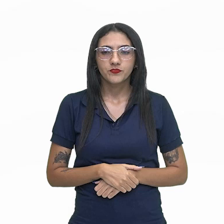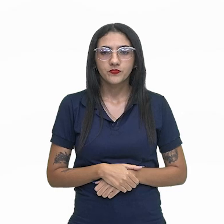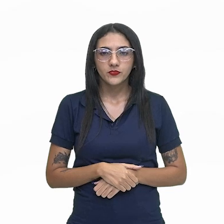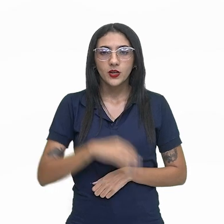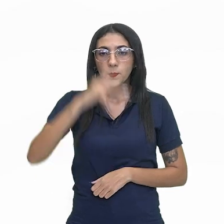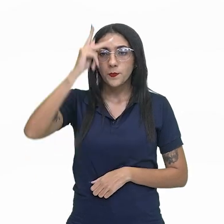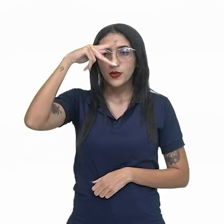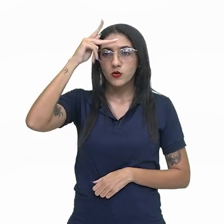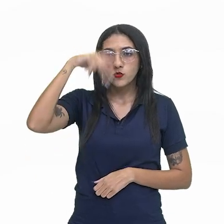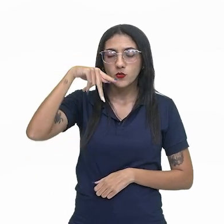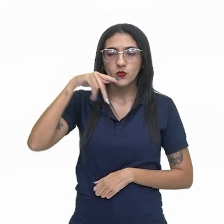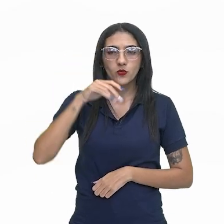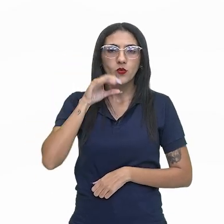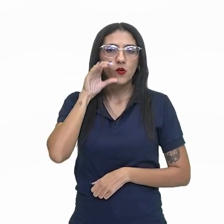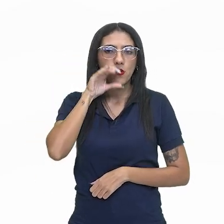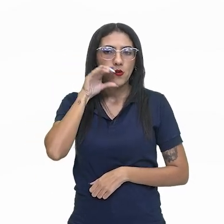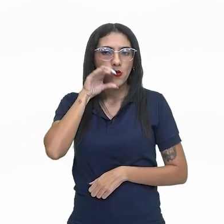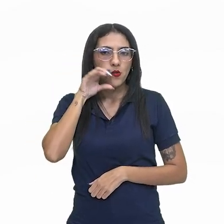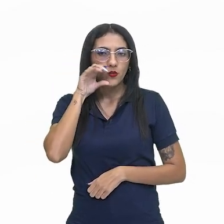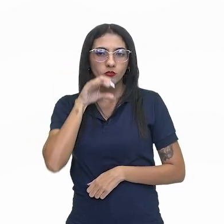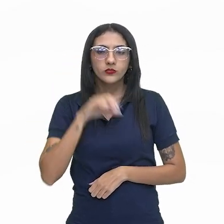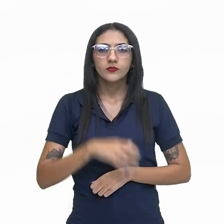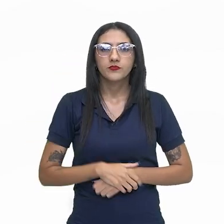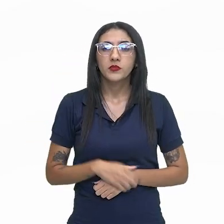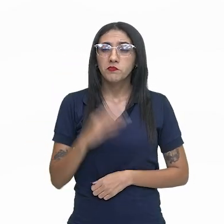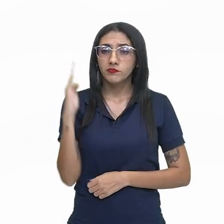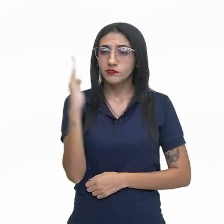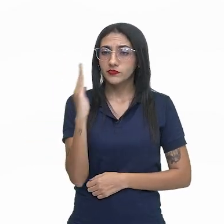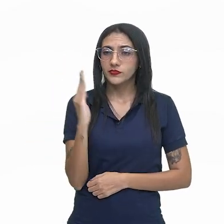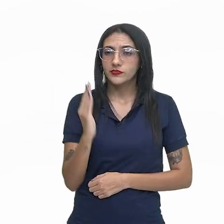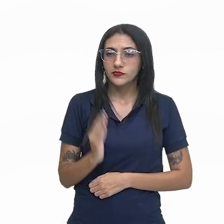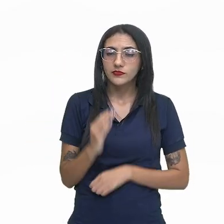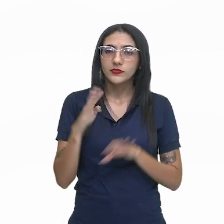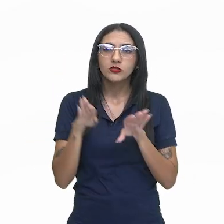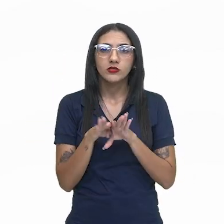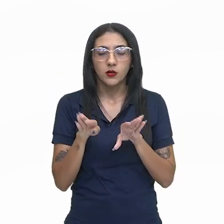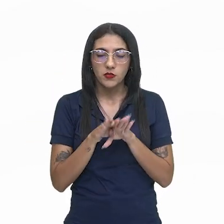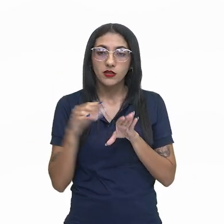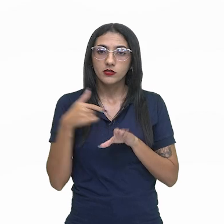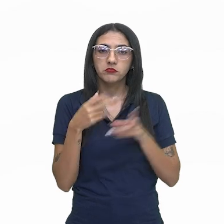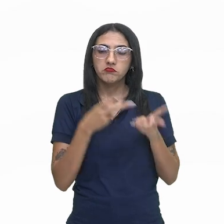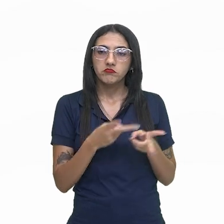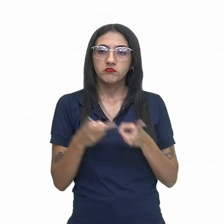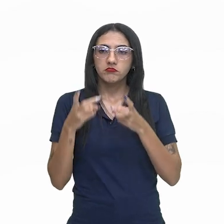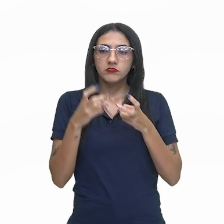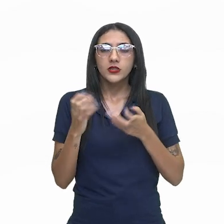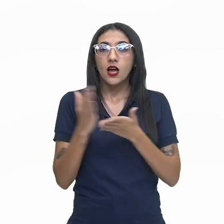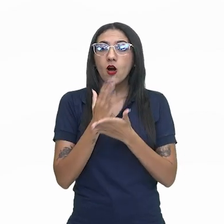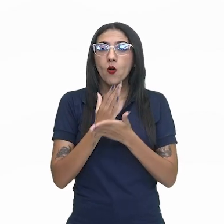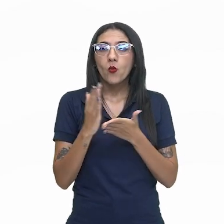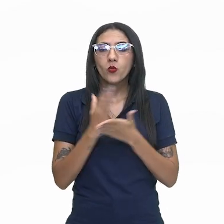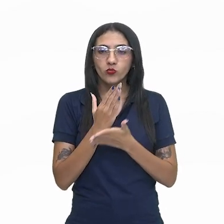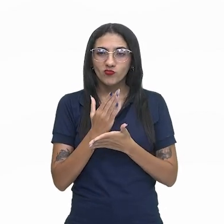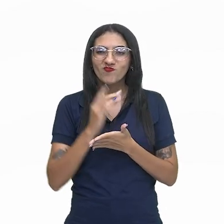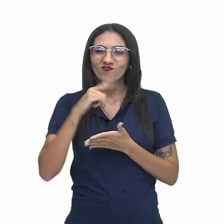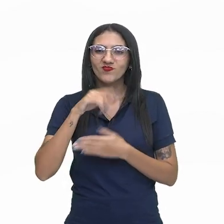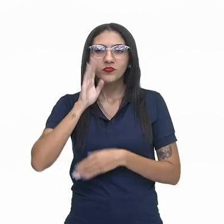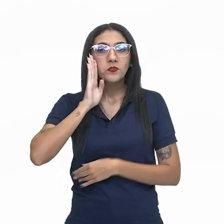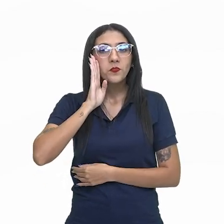Peru, Colômbia, e também o Brasil, né? Onde a gente vai encontrar alguns desses